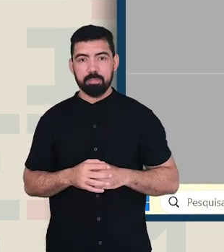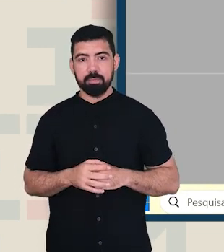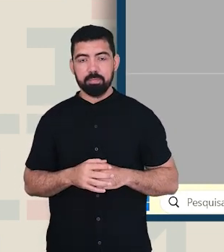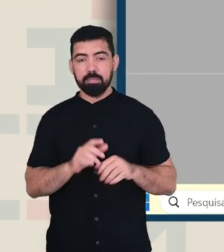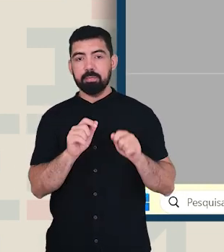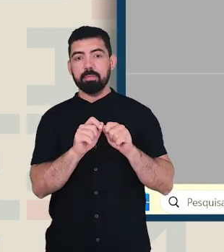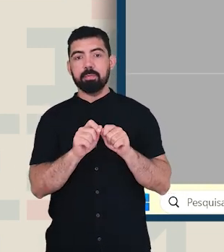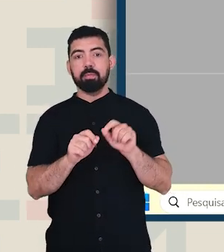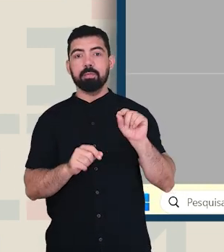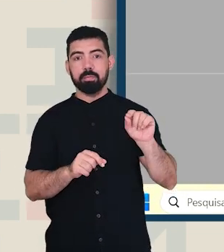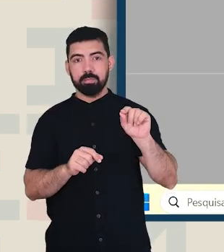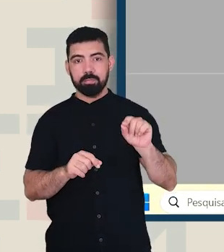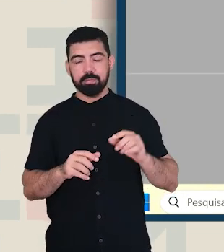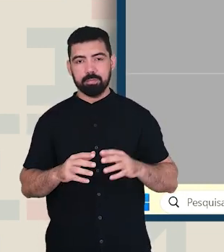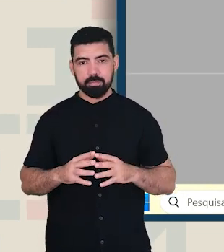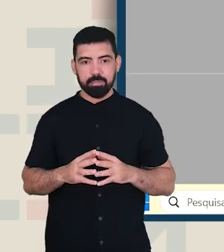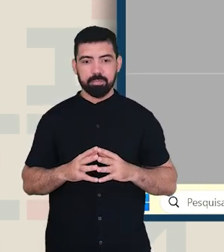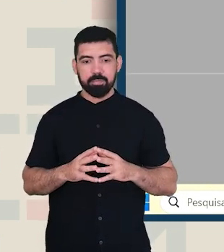e fazer.